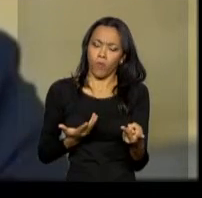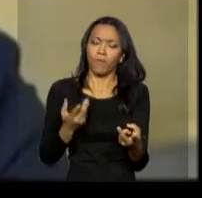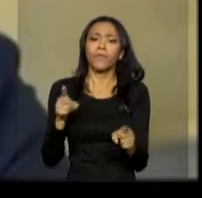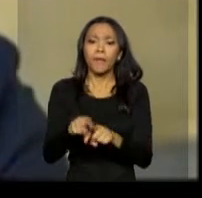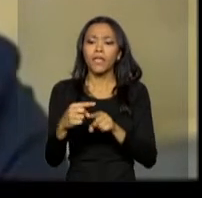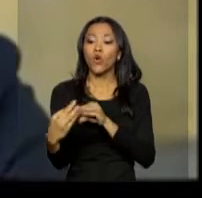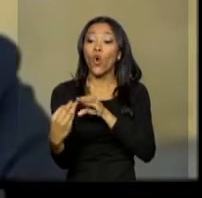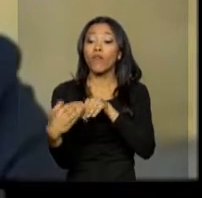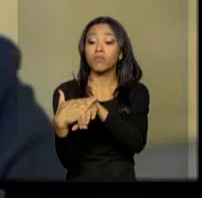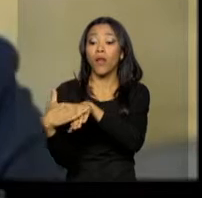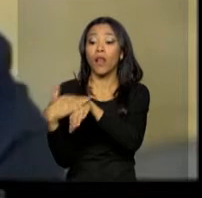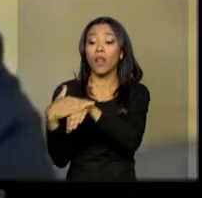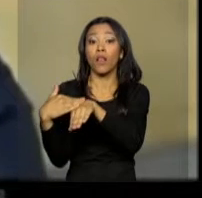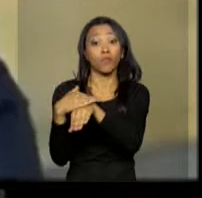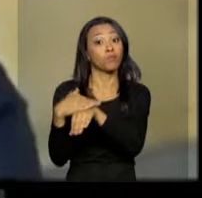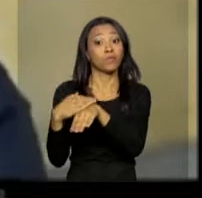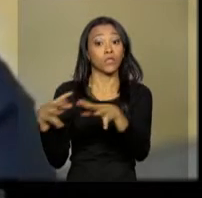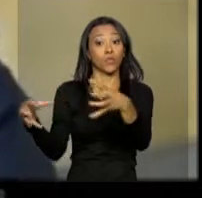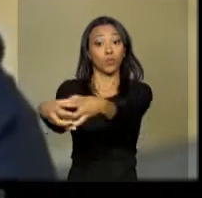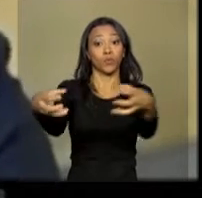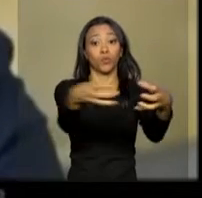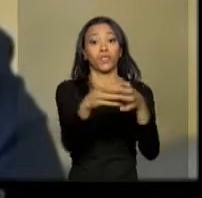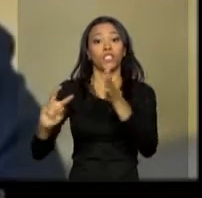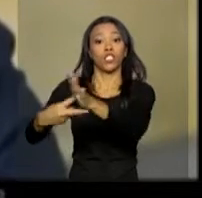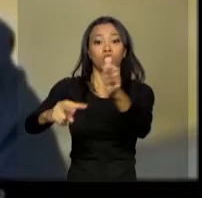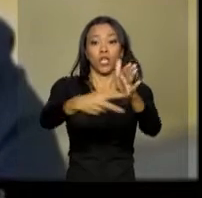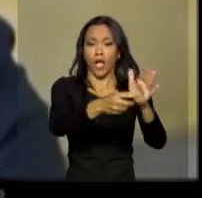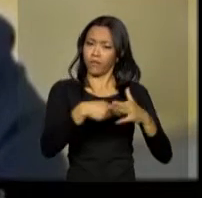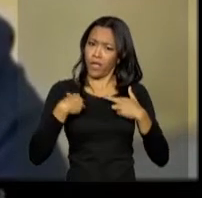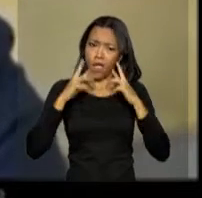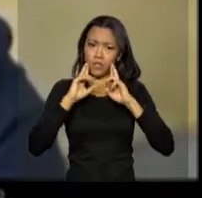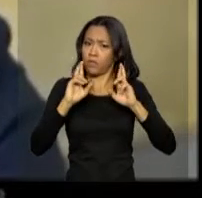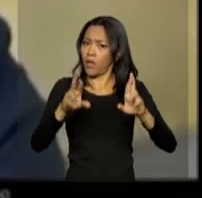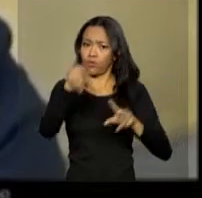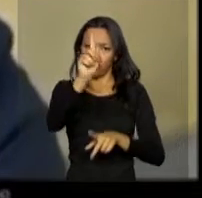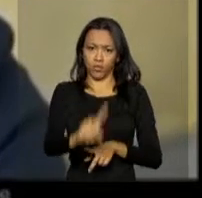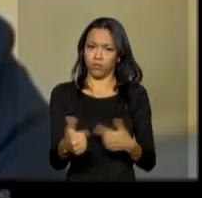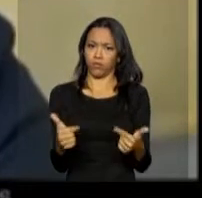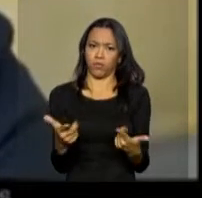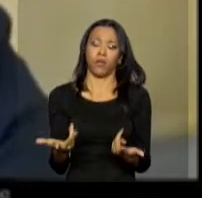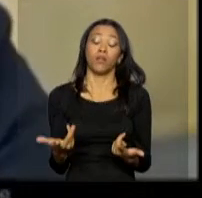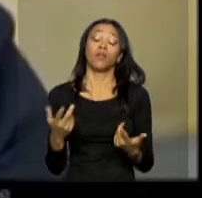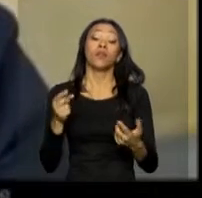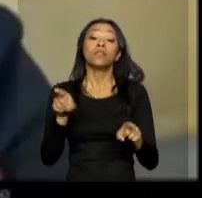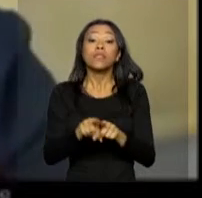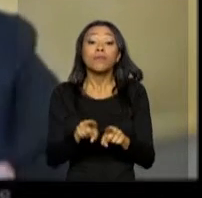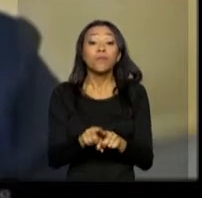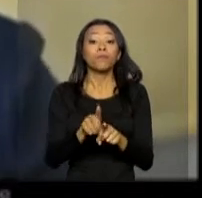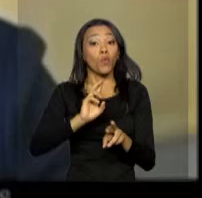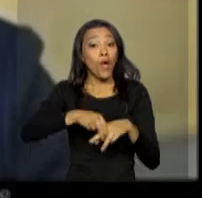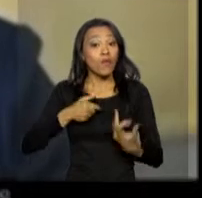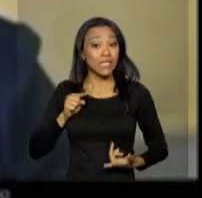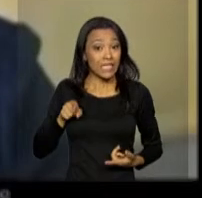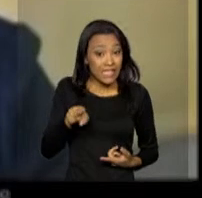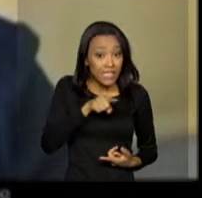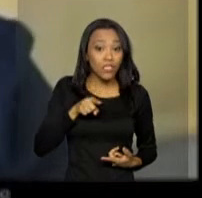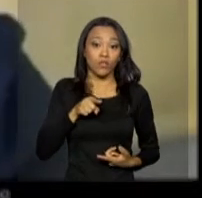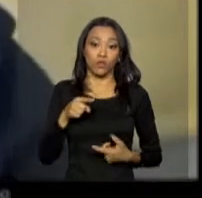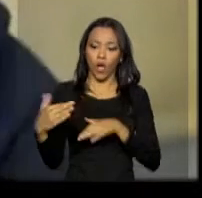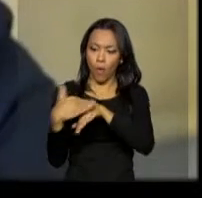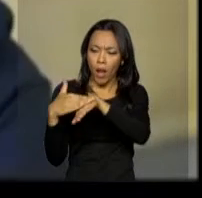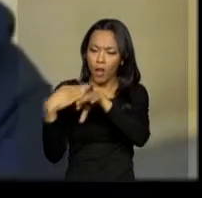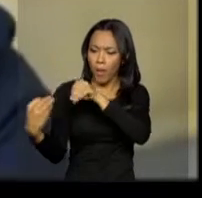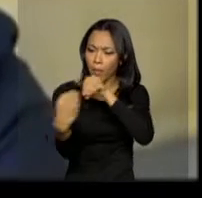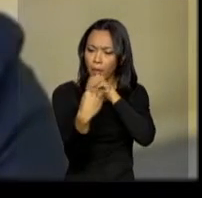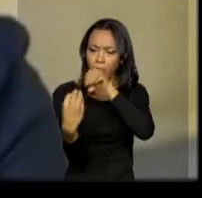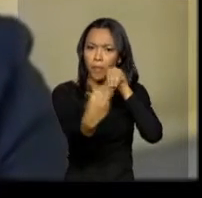com o trabalhador e os sindicatos e respeita os direitos trabalhistas. Inclusive, devido a este diálogo, os